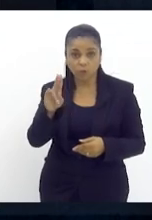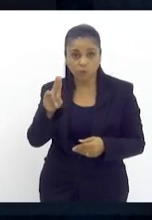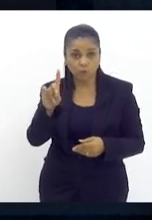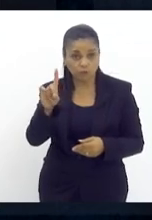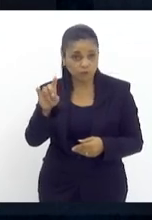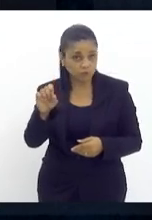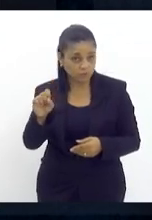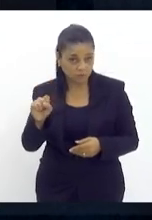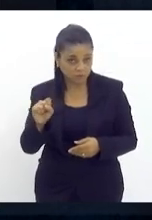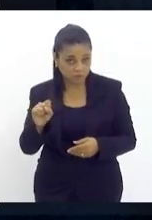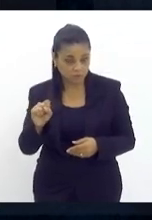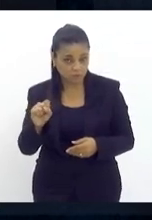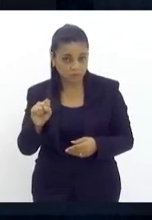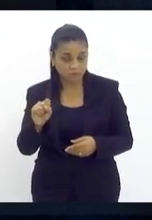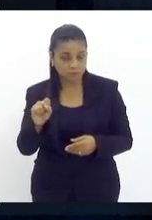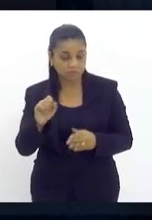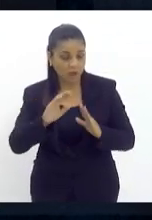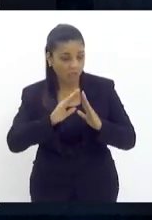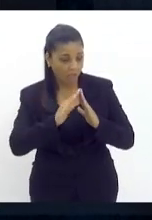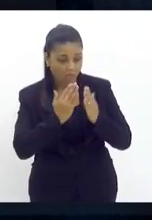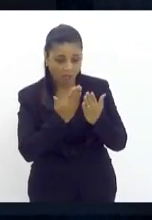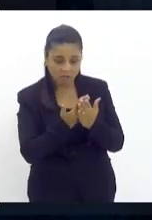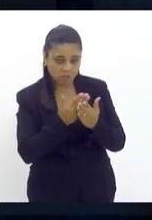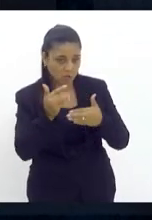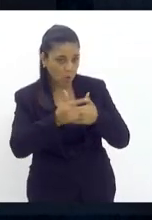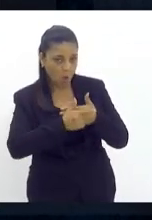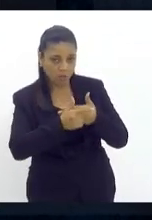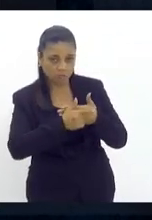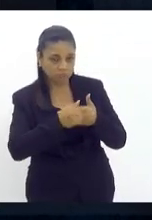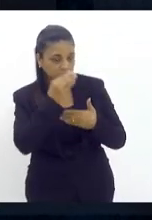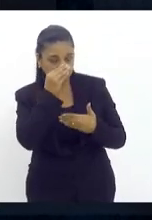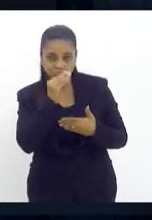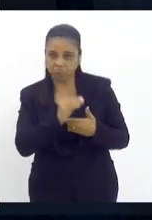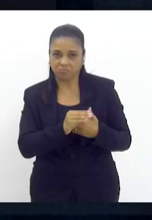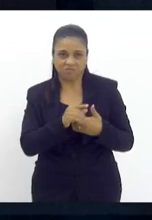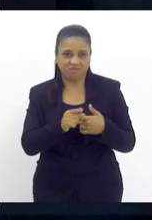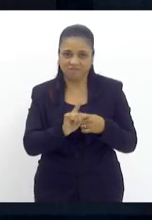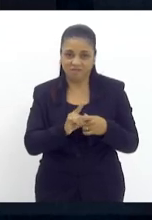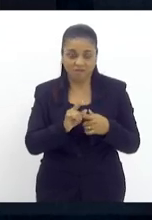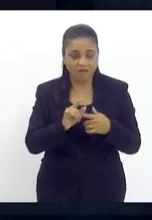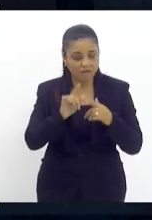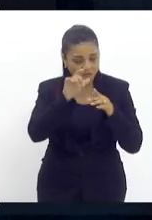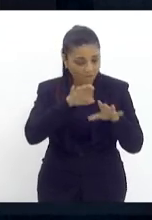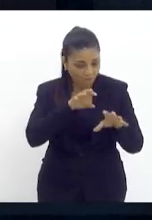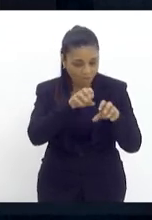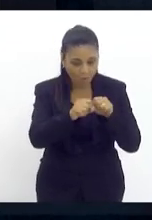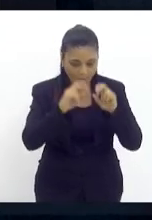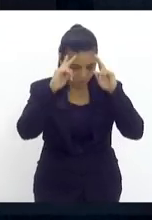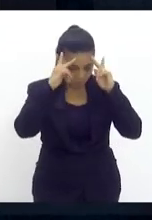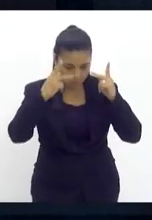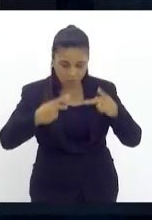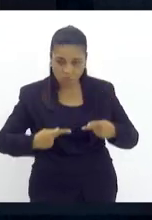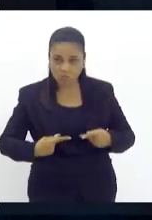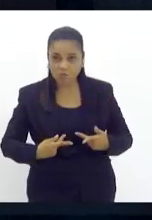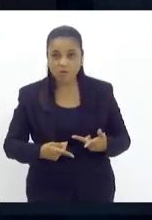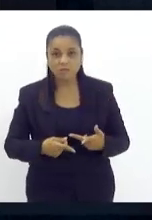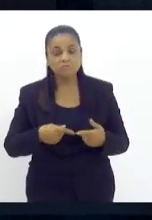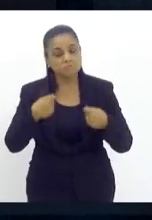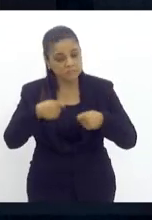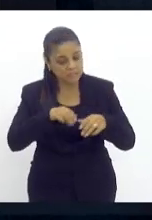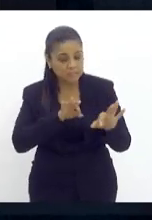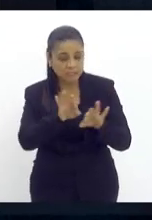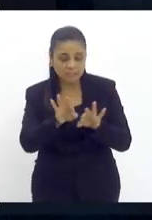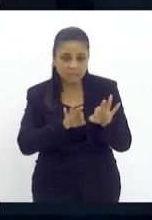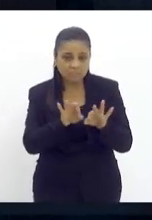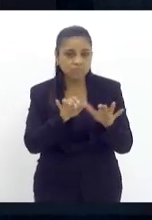Virtudes. A escola não pode estar alheia. Ela não forma uma pessoa humana se ela não tem isso trabalhado de uma